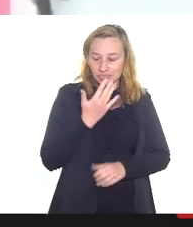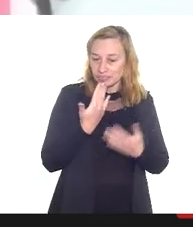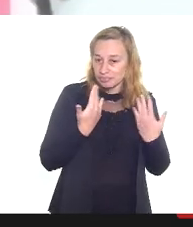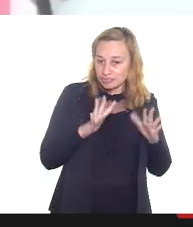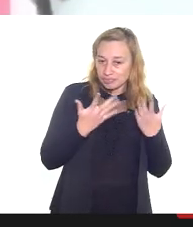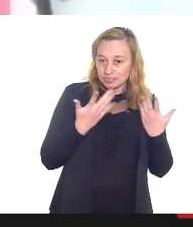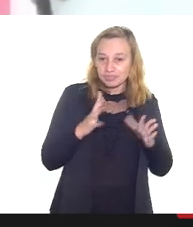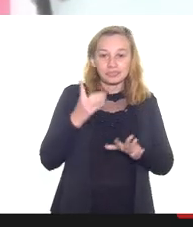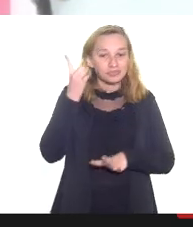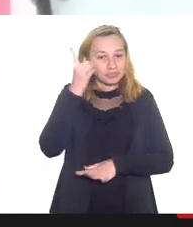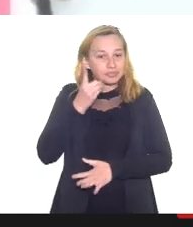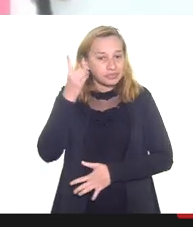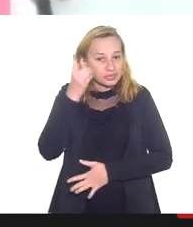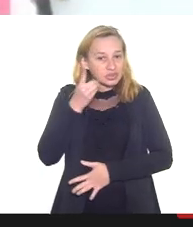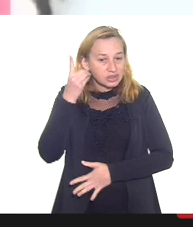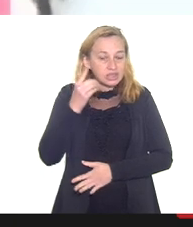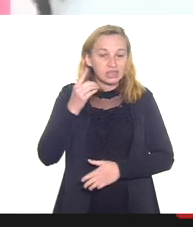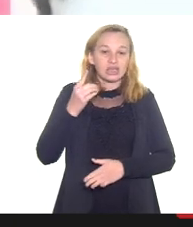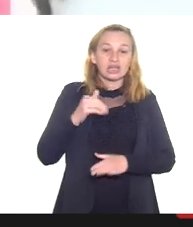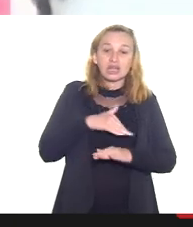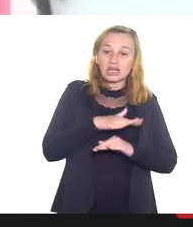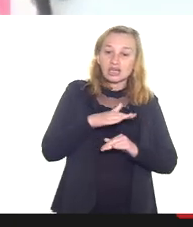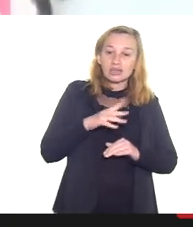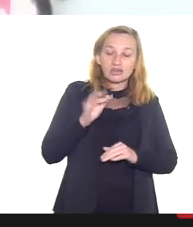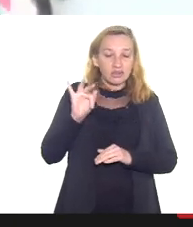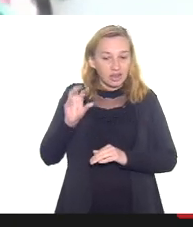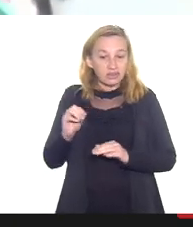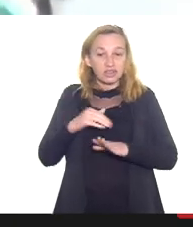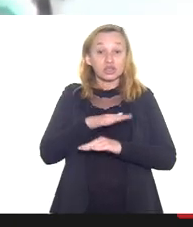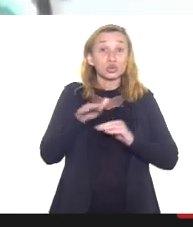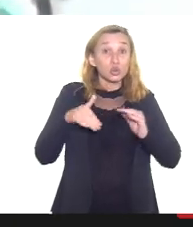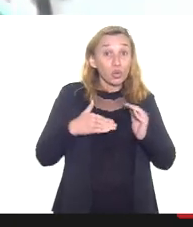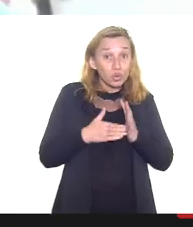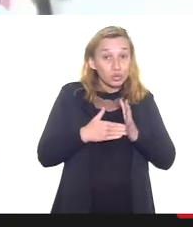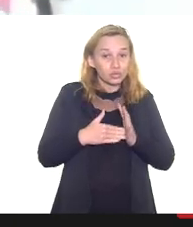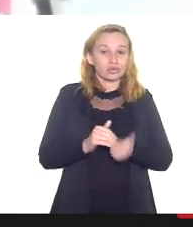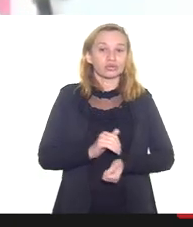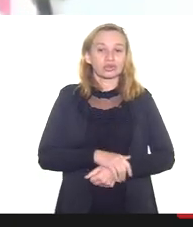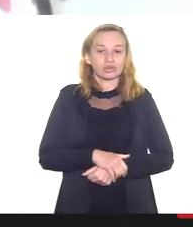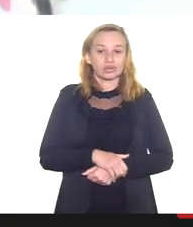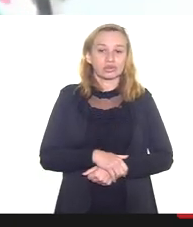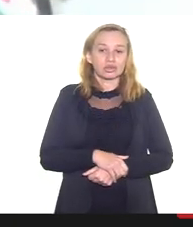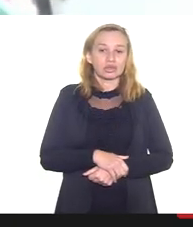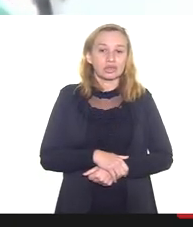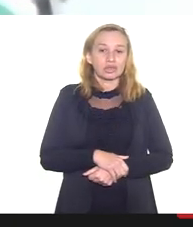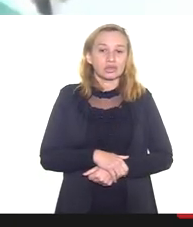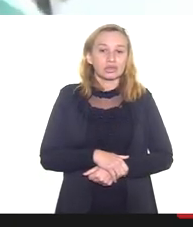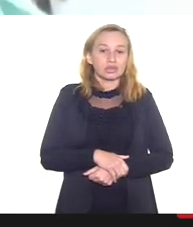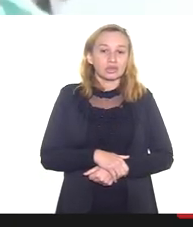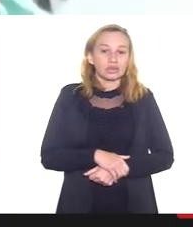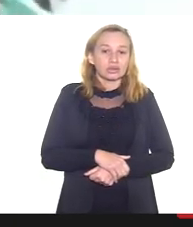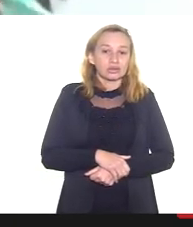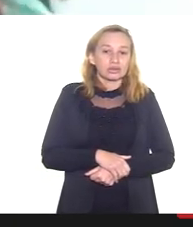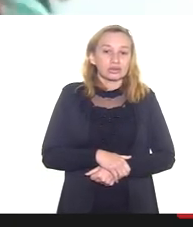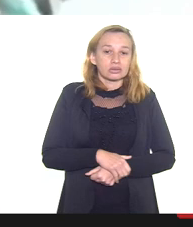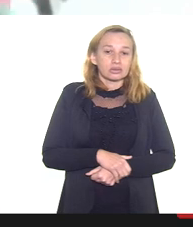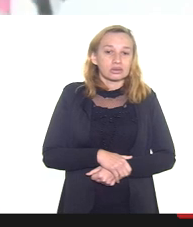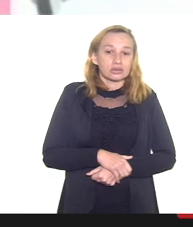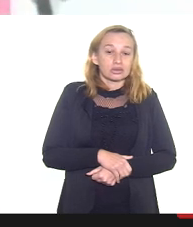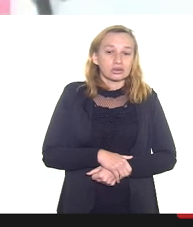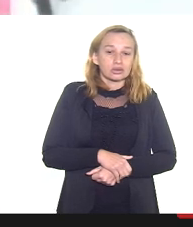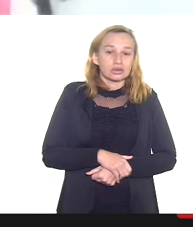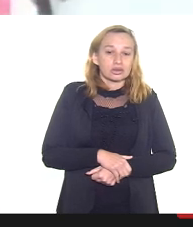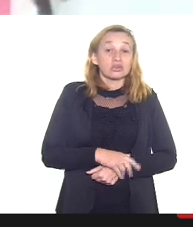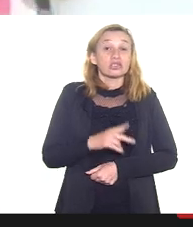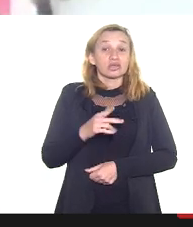deputado Flávio, cumprimento a todos, a todas e a todos. Não posso deixar